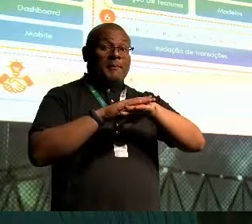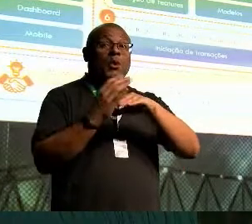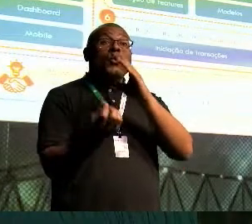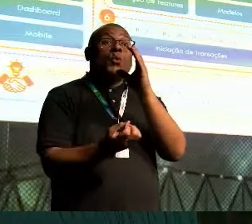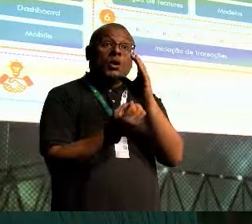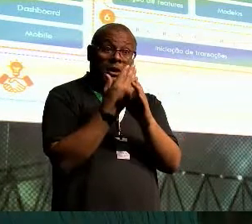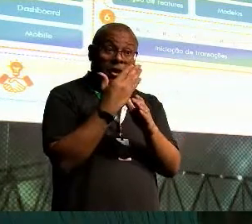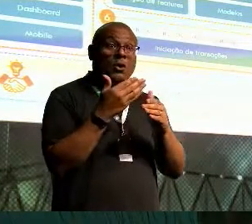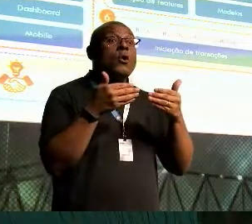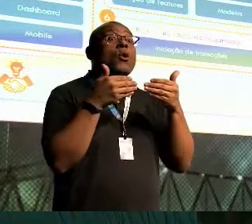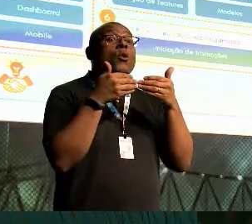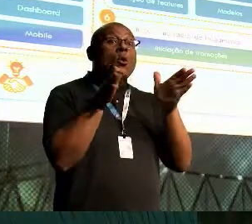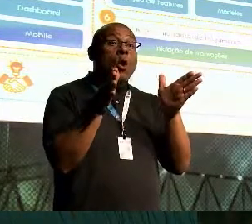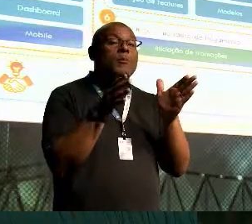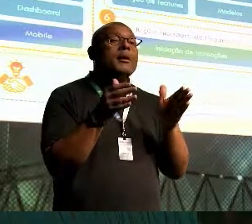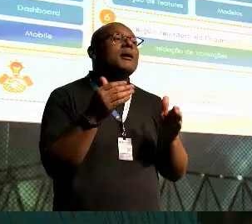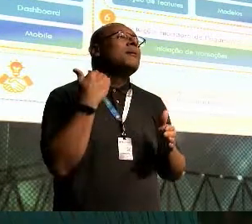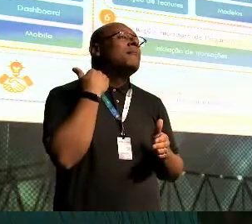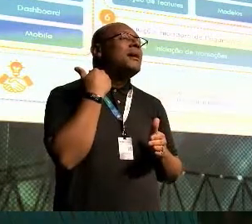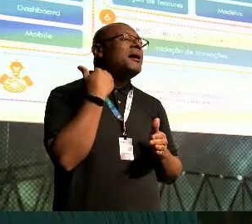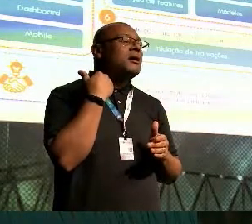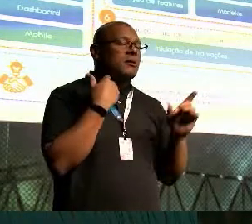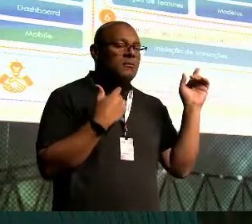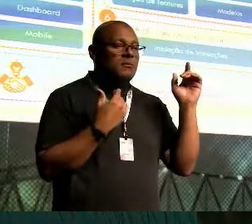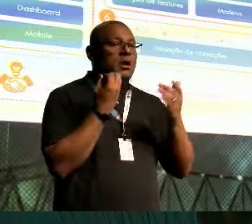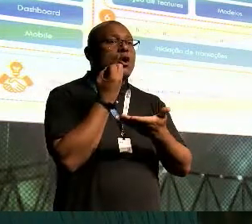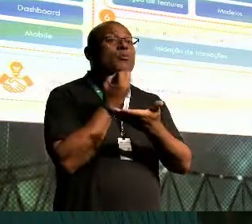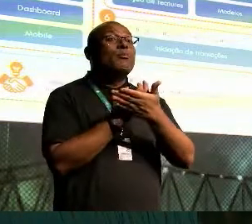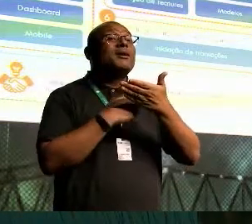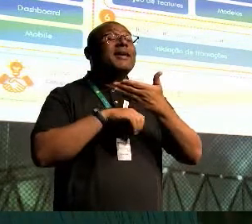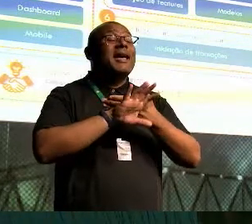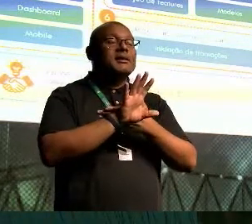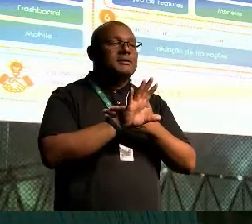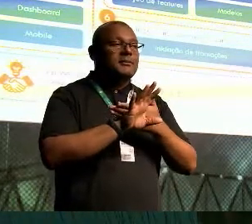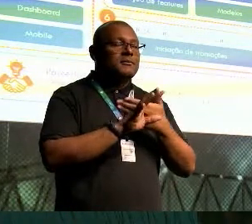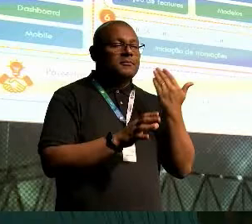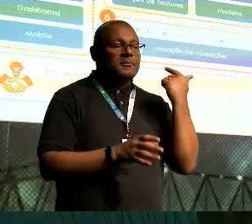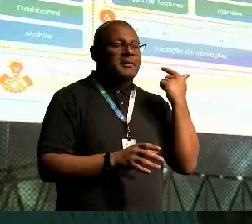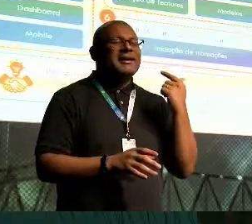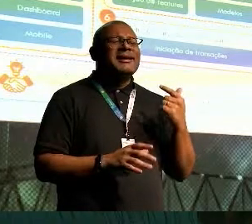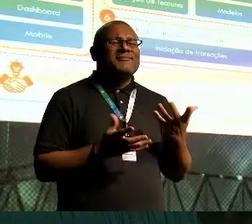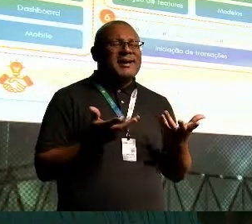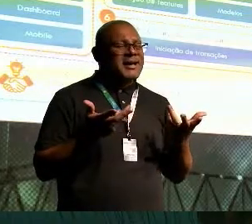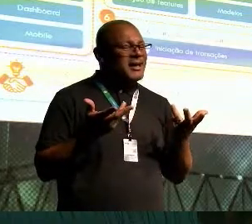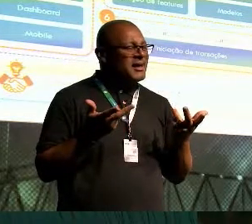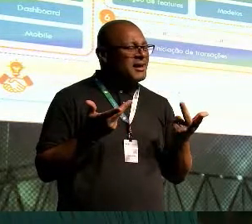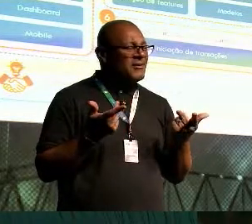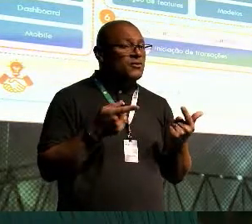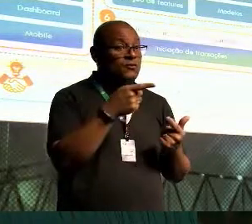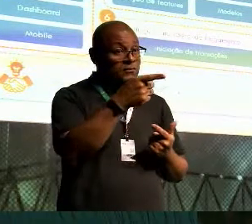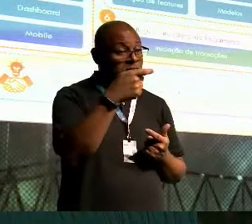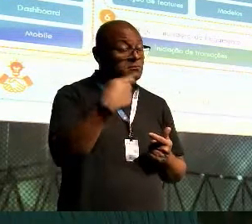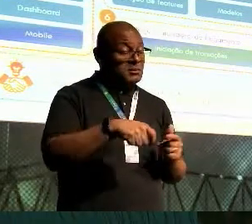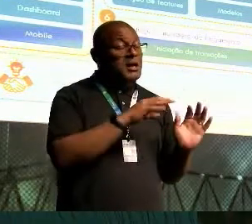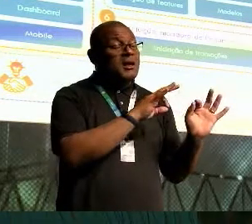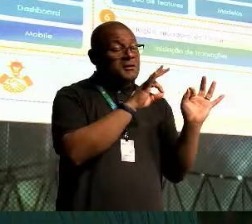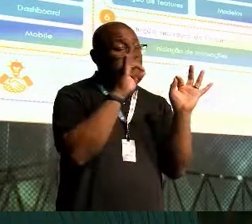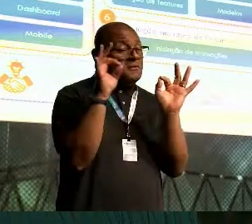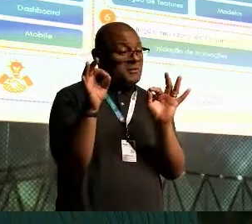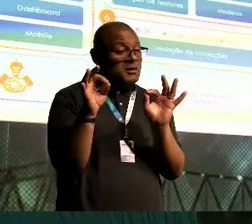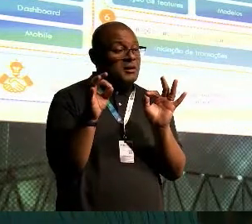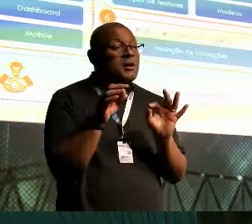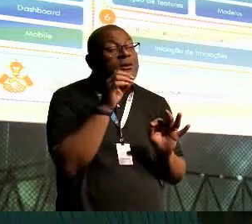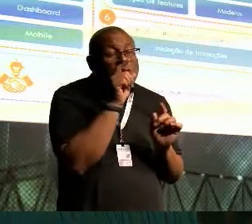Open Banking existir. Tá? Esse é um podcast do Guia Bolso que eu acho sensacional, aconselho que todos escutem. Eu vou tentar